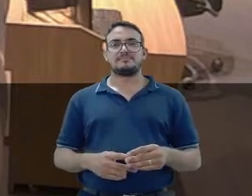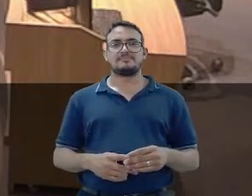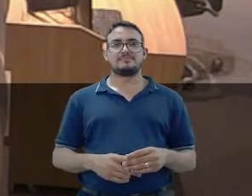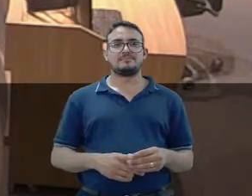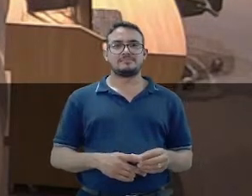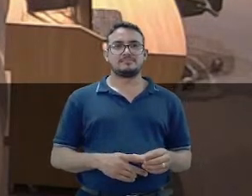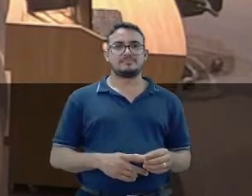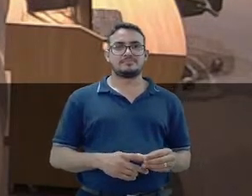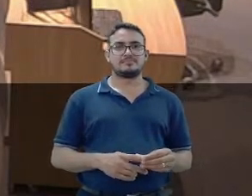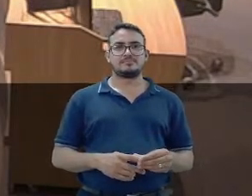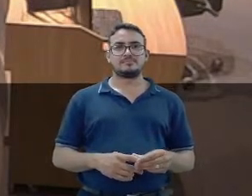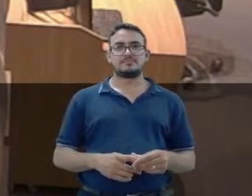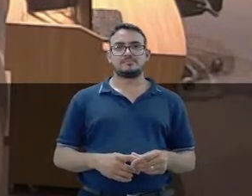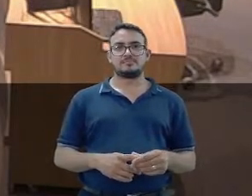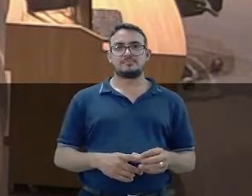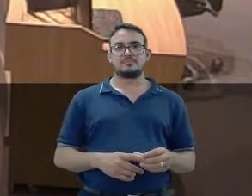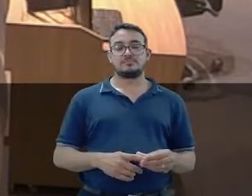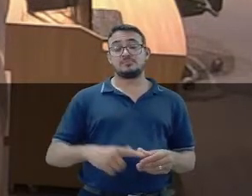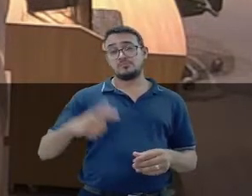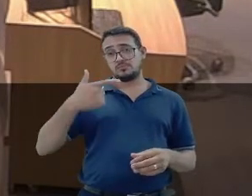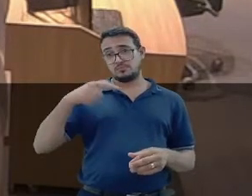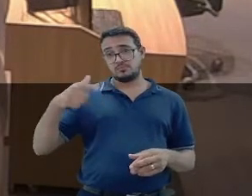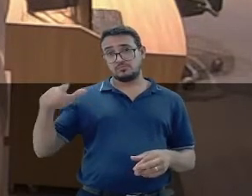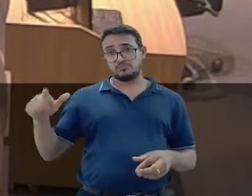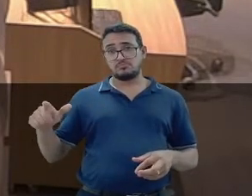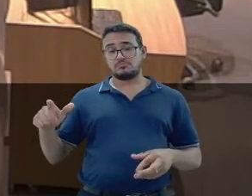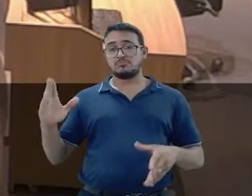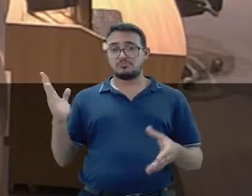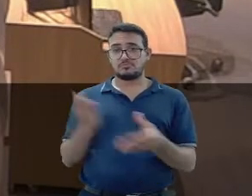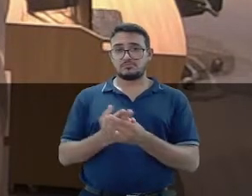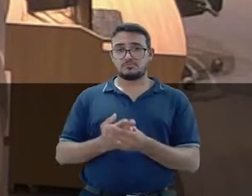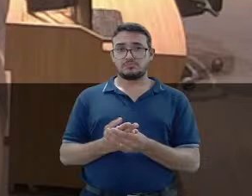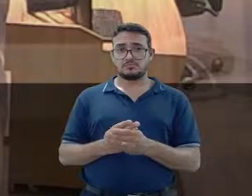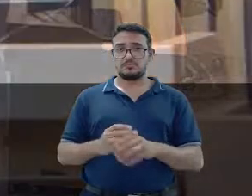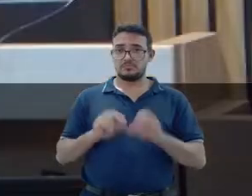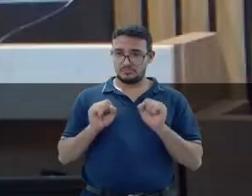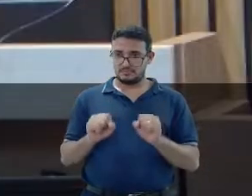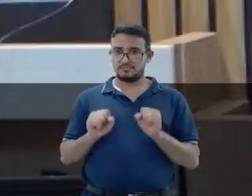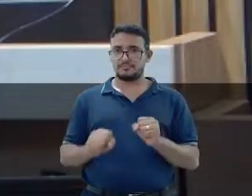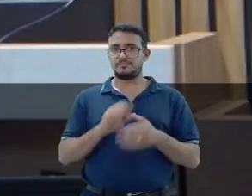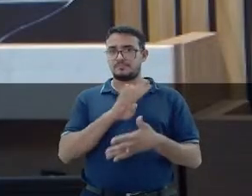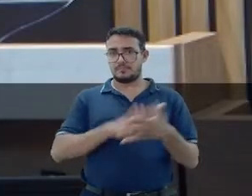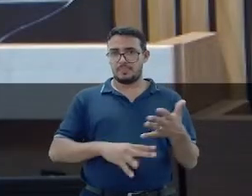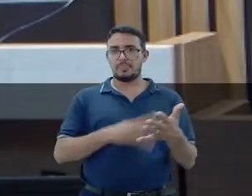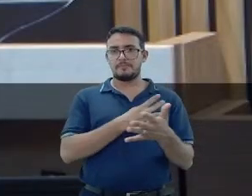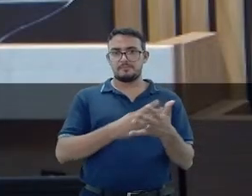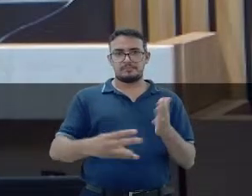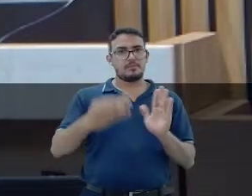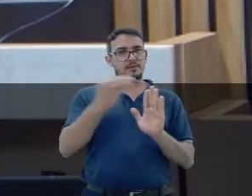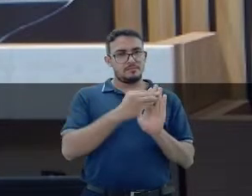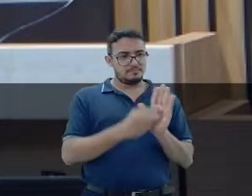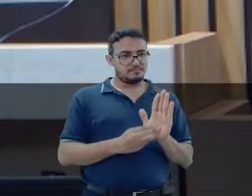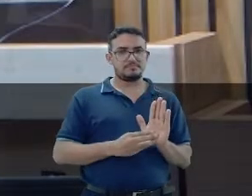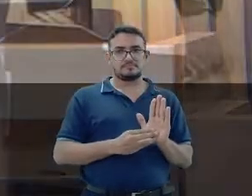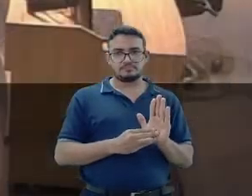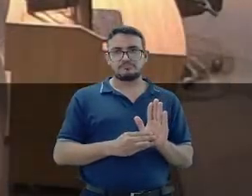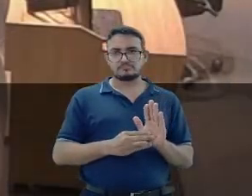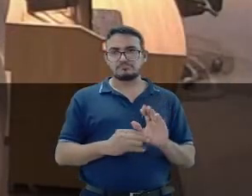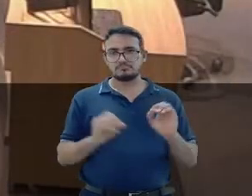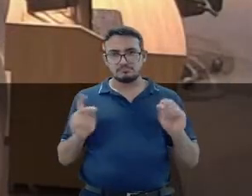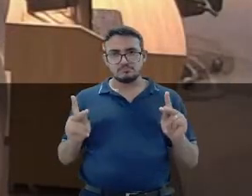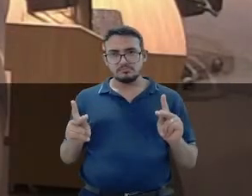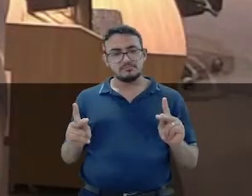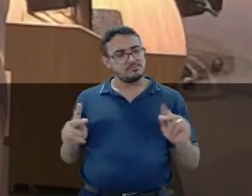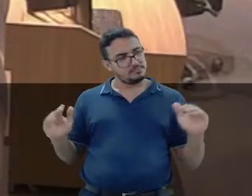Não havendo outros... os demais processos da pauta podemos proclamar conforme as respectivas planilhas de julgamento? De acordo. De acordo.